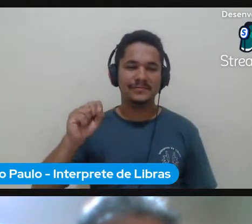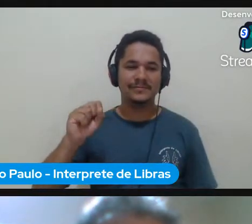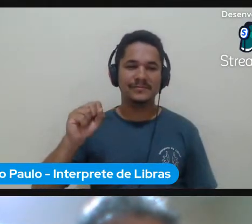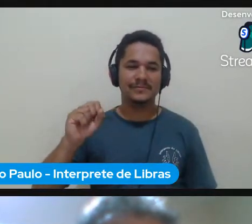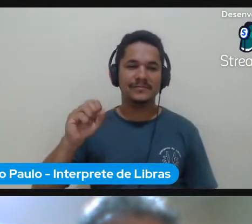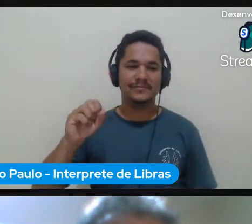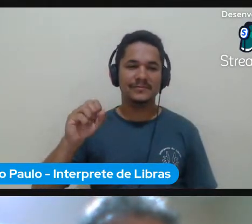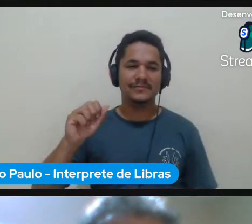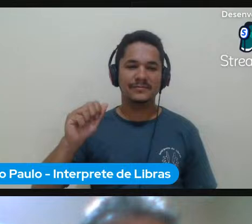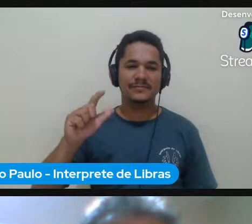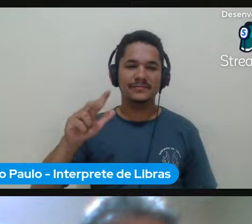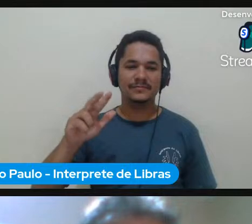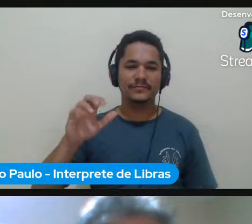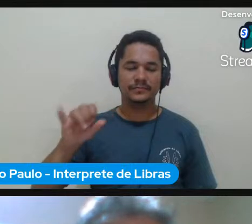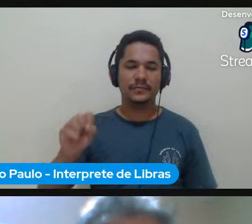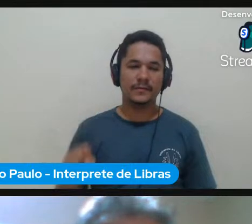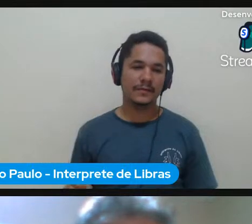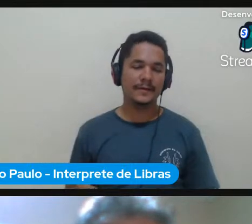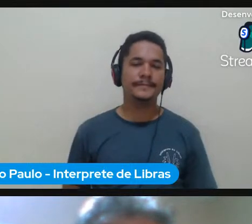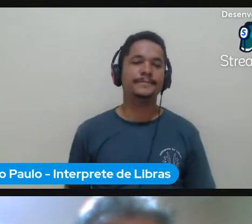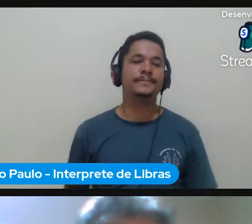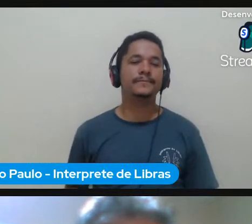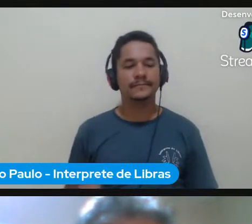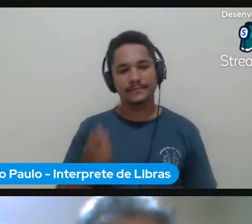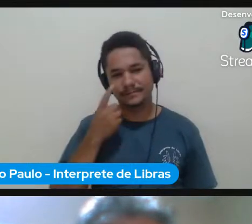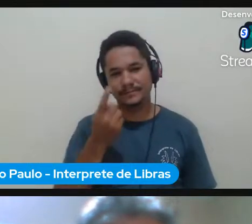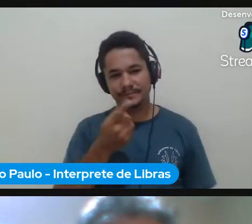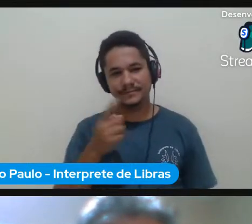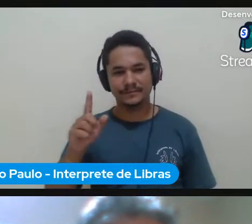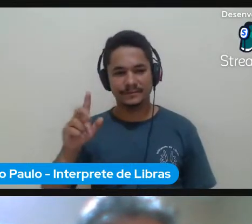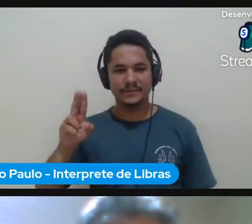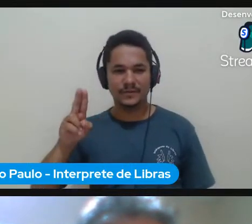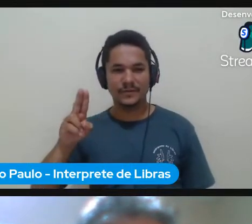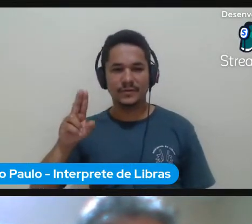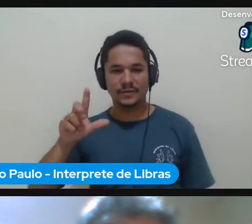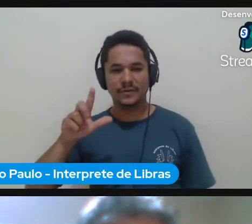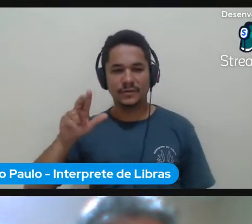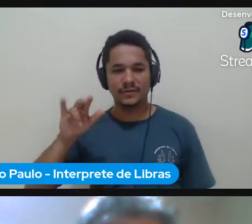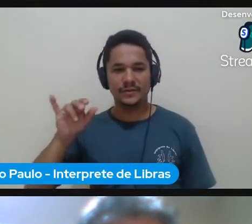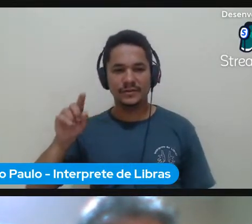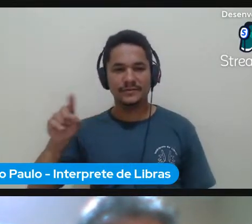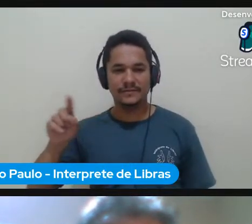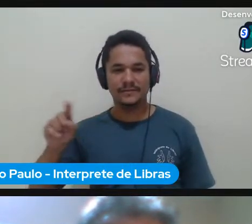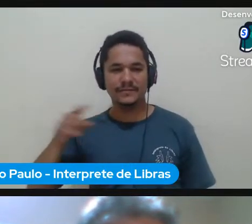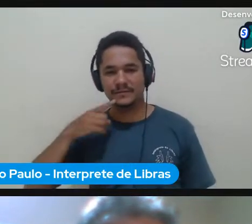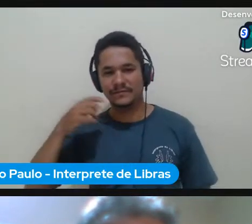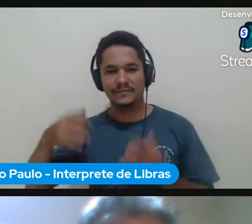Vamos lá. Falar alguma coisa, Luiz Otávio, enquanto eu procuro as fotos aqui, ó.